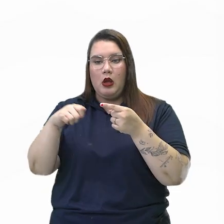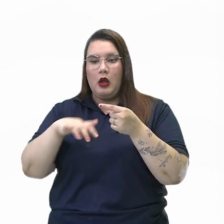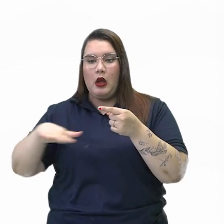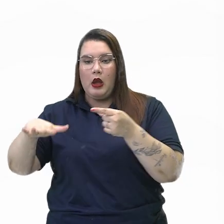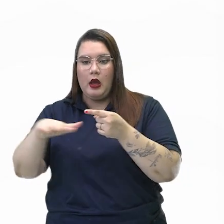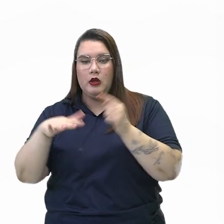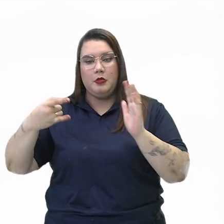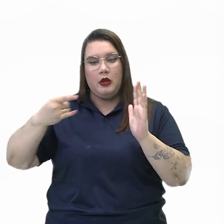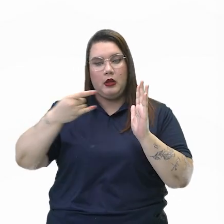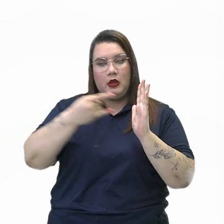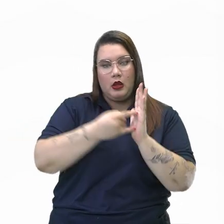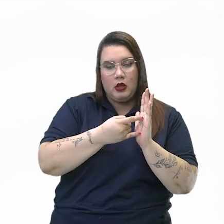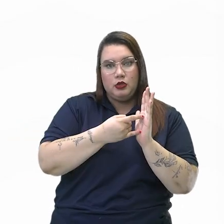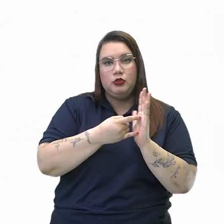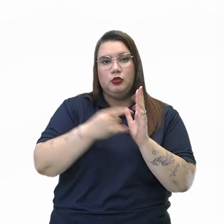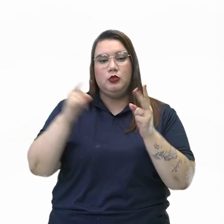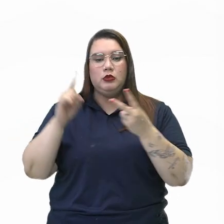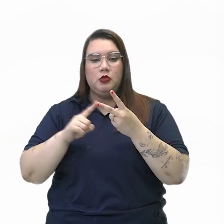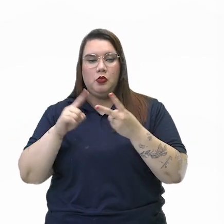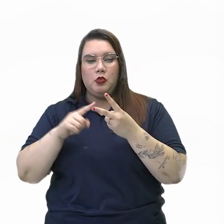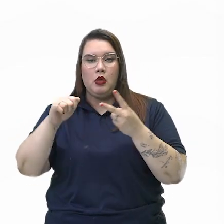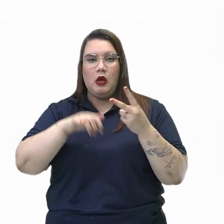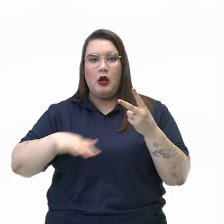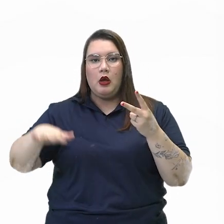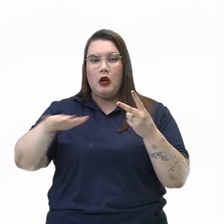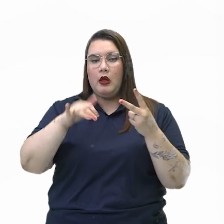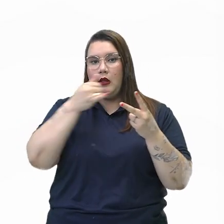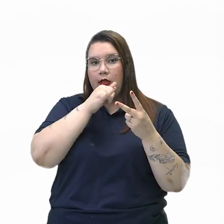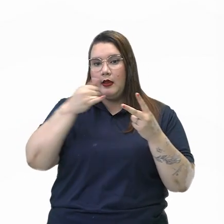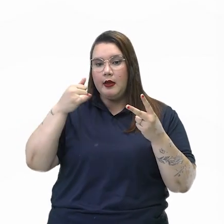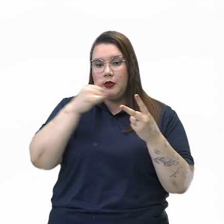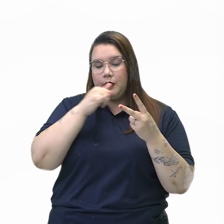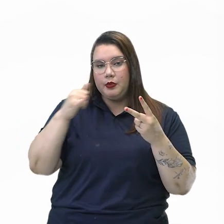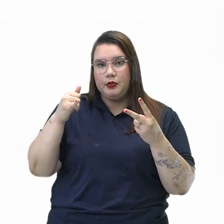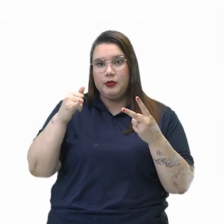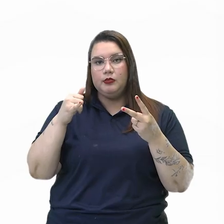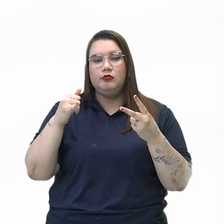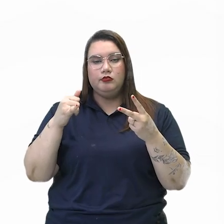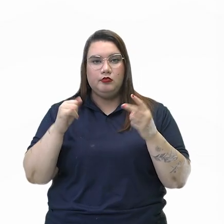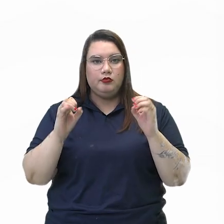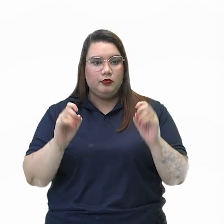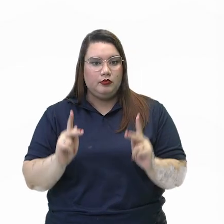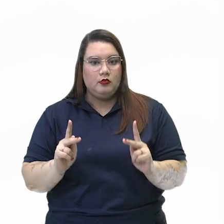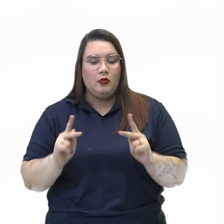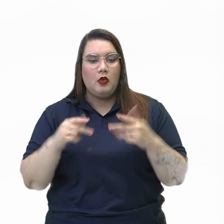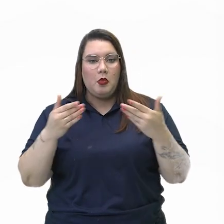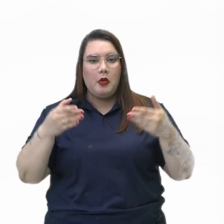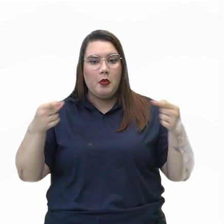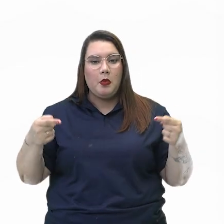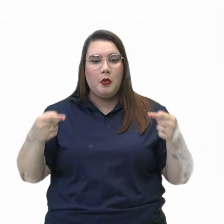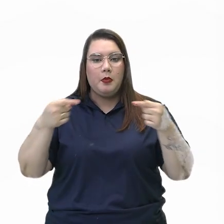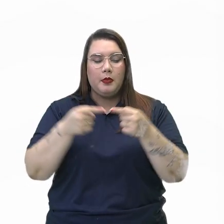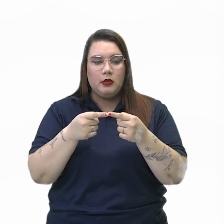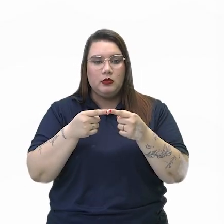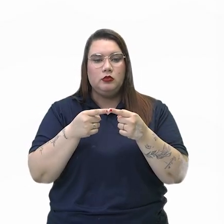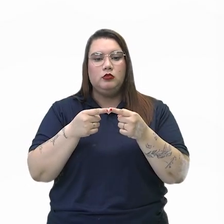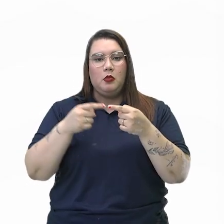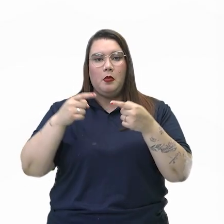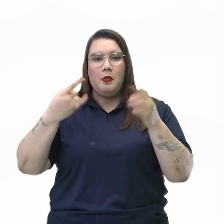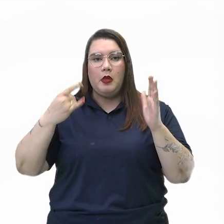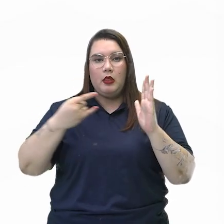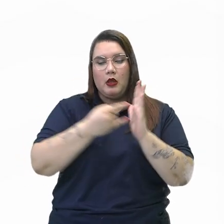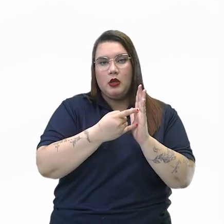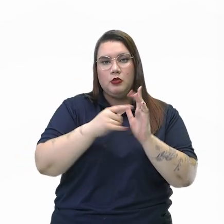magnético oscilante, a outra é um campo elétrico oscilante. E essa combinação, então, do campo magnético com o